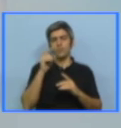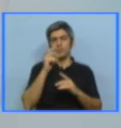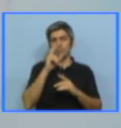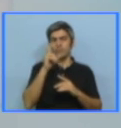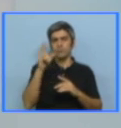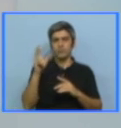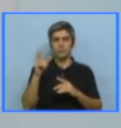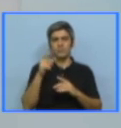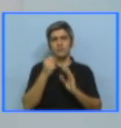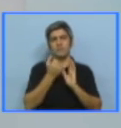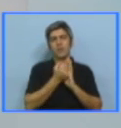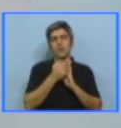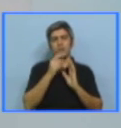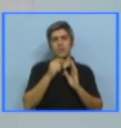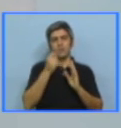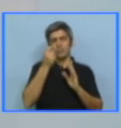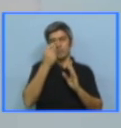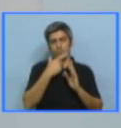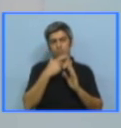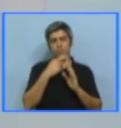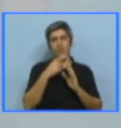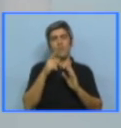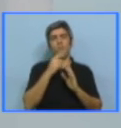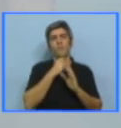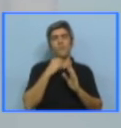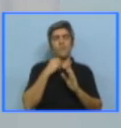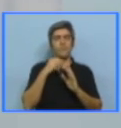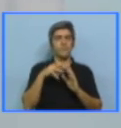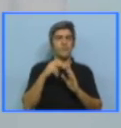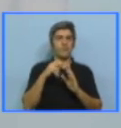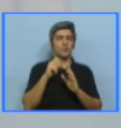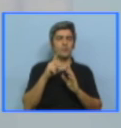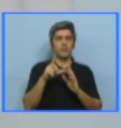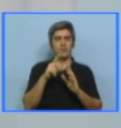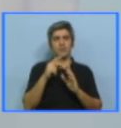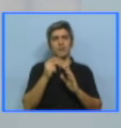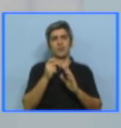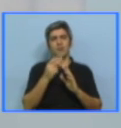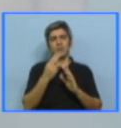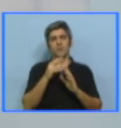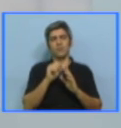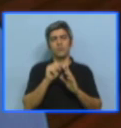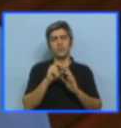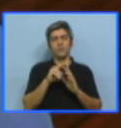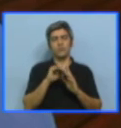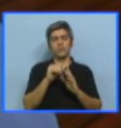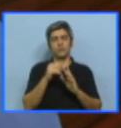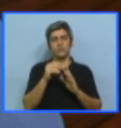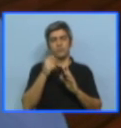uma marca também muito particular da história que o Padre Manuel Augusto conta neste livro, a história dos missionários combonianos.